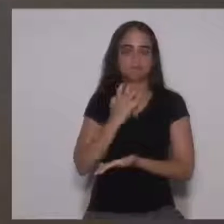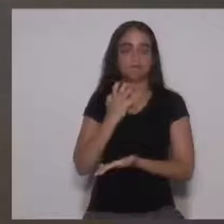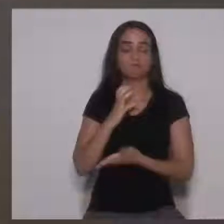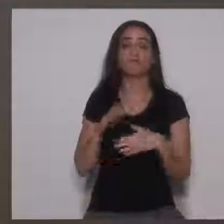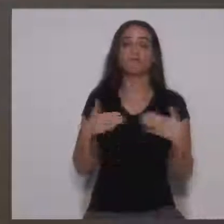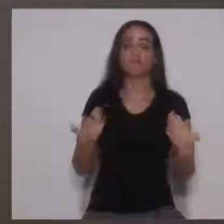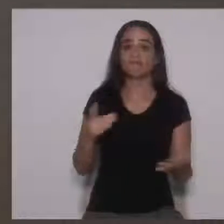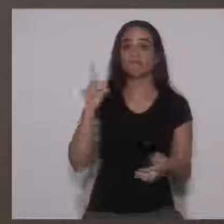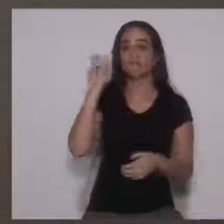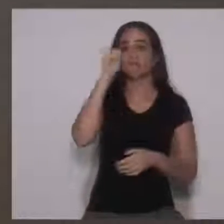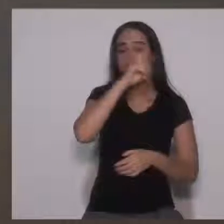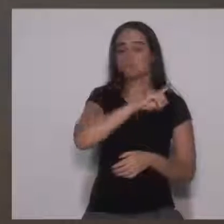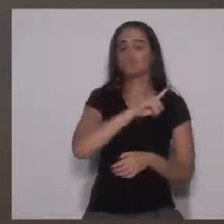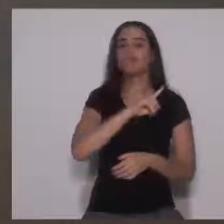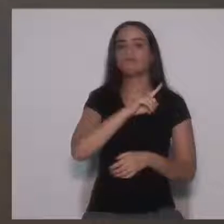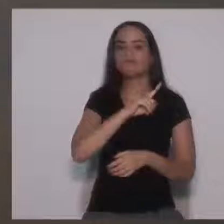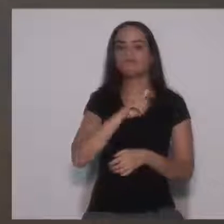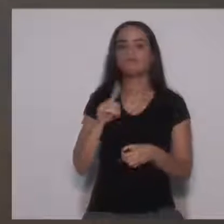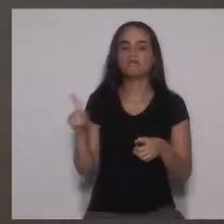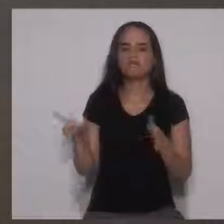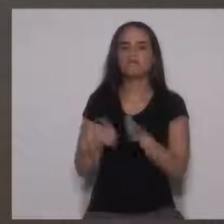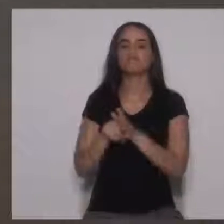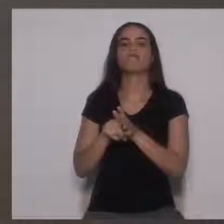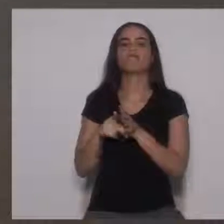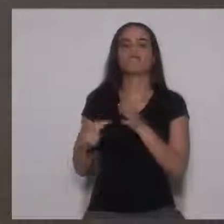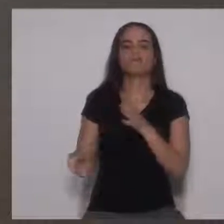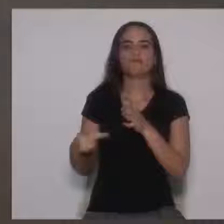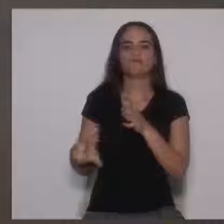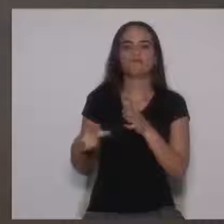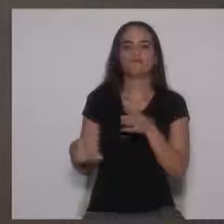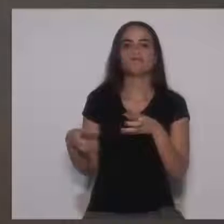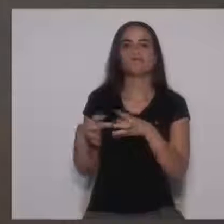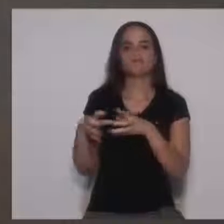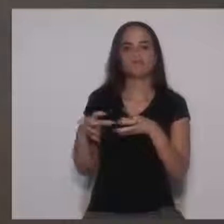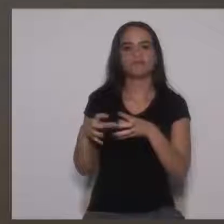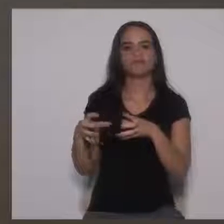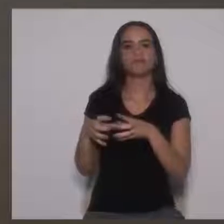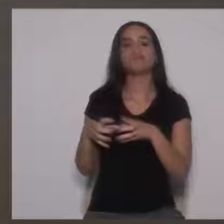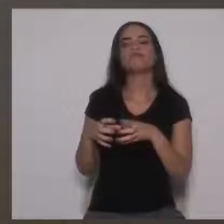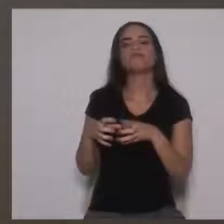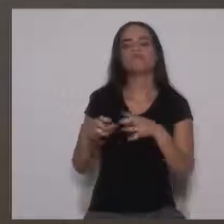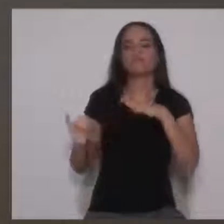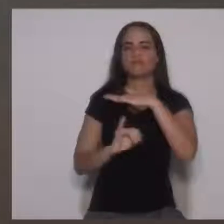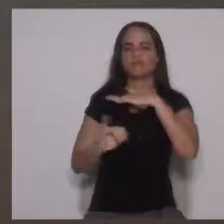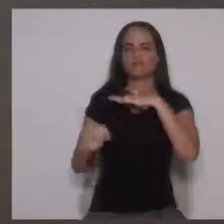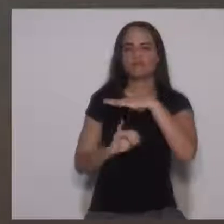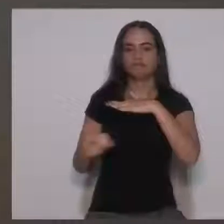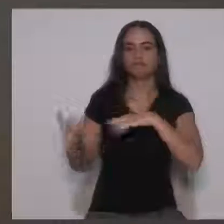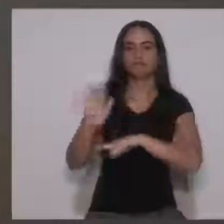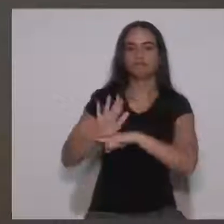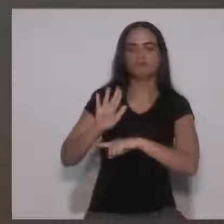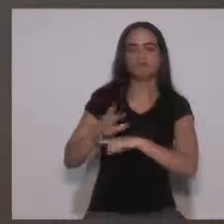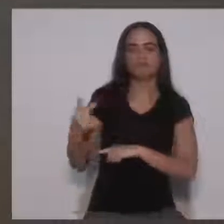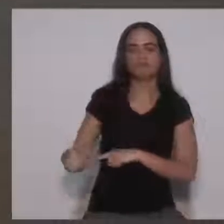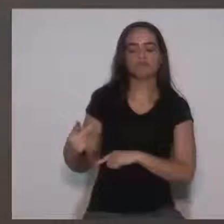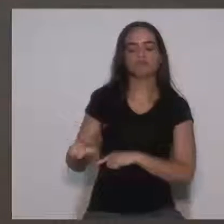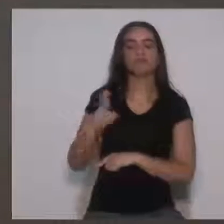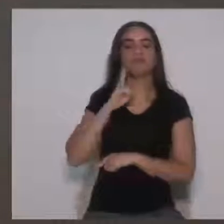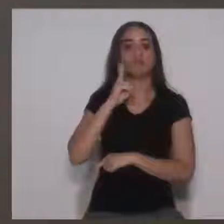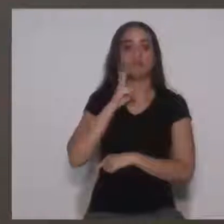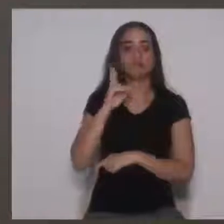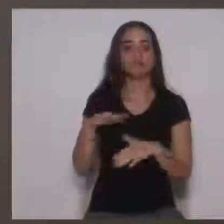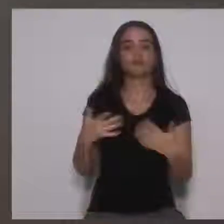é difícil fazer parte das entidades assistenciais de Vinhedo. Então, eu como conselheiro consultivo,